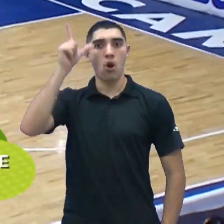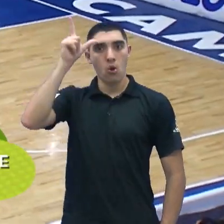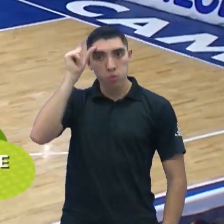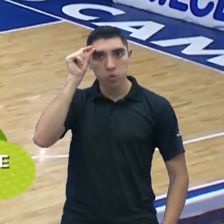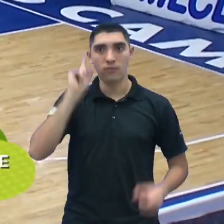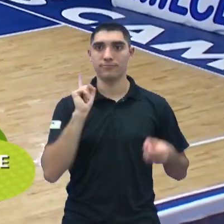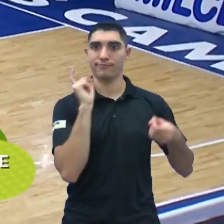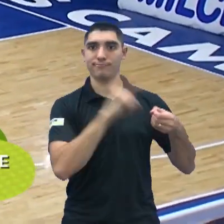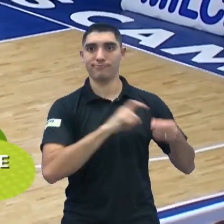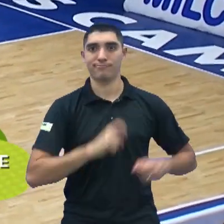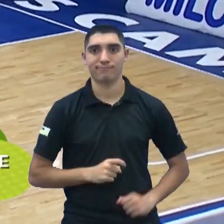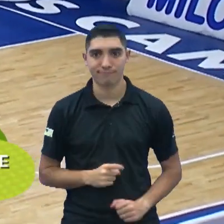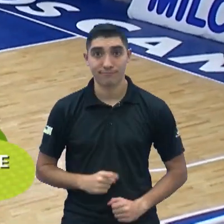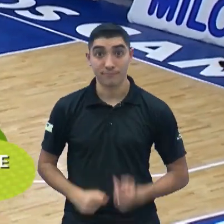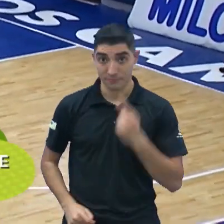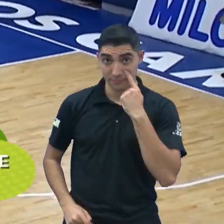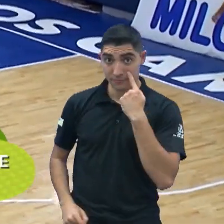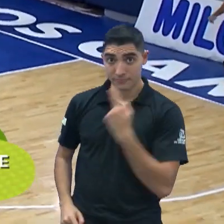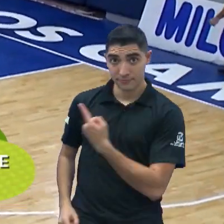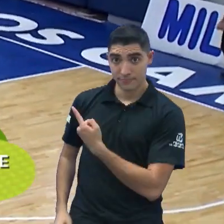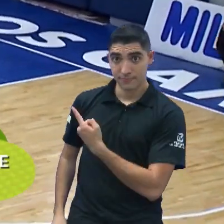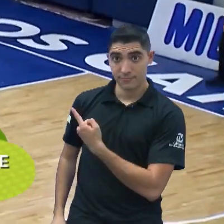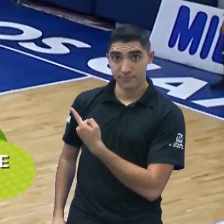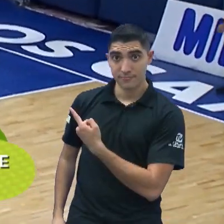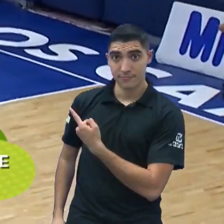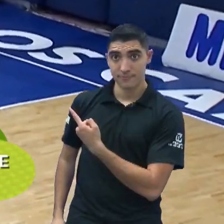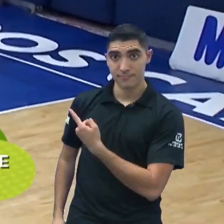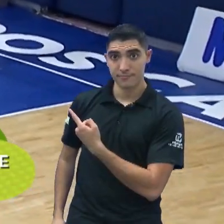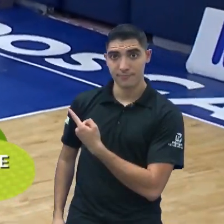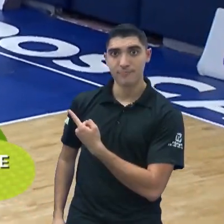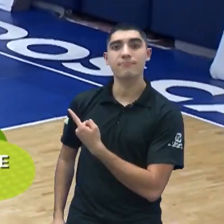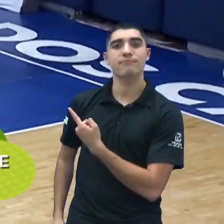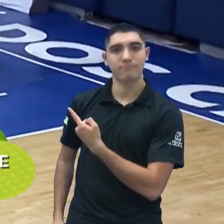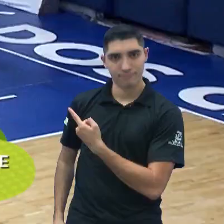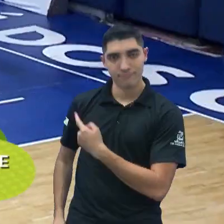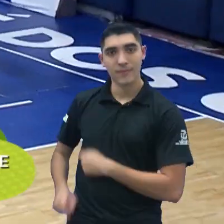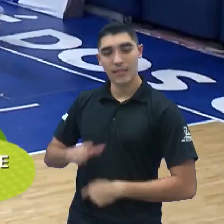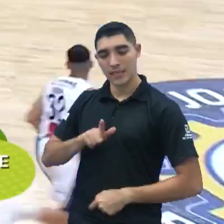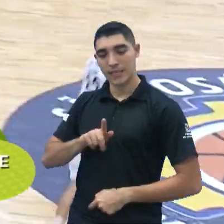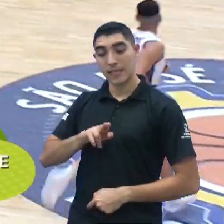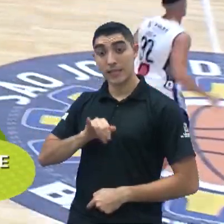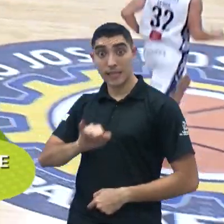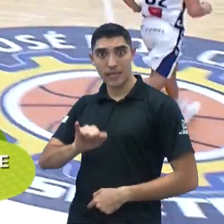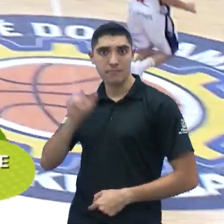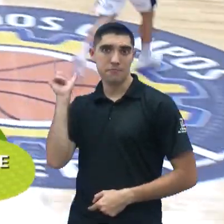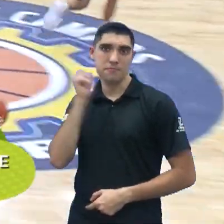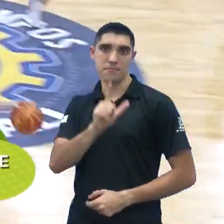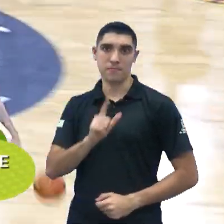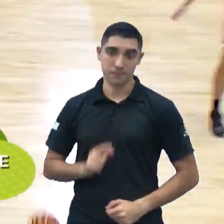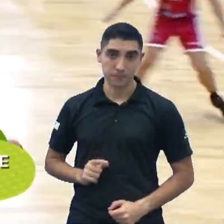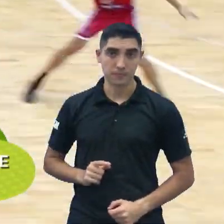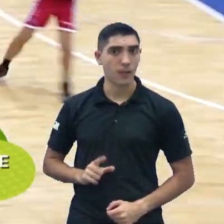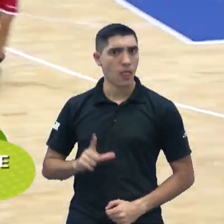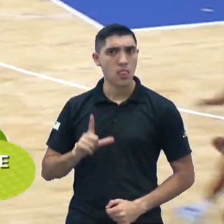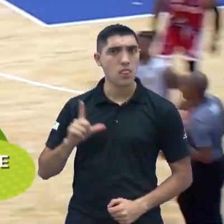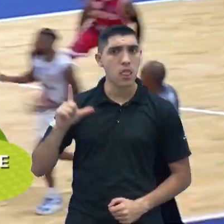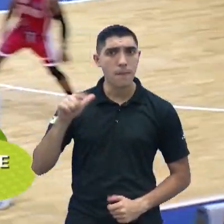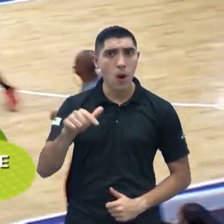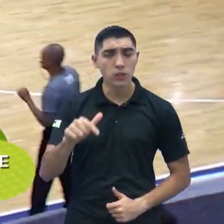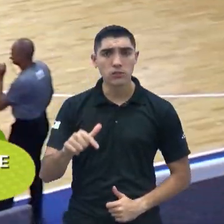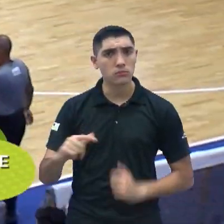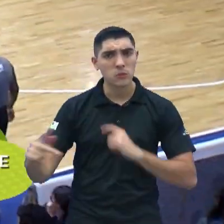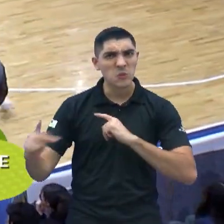finalmente entrou no arremesso de fora, com estilo de Guilessa. E aí, meu amigo,